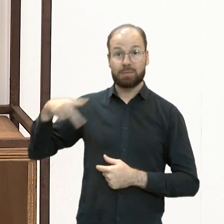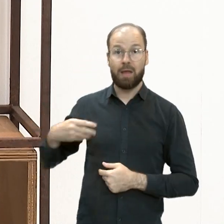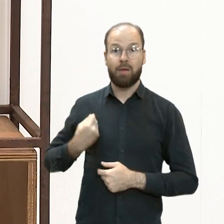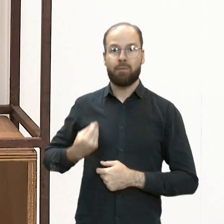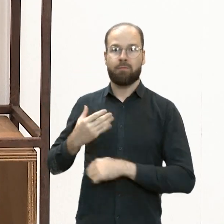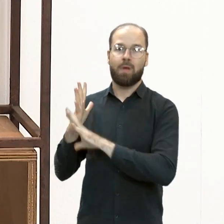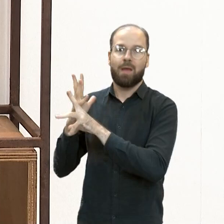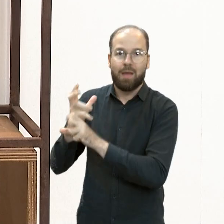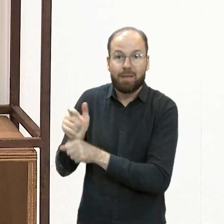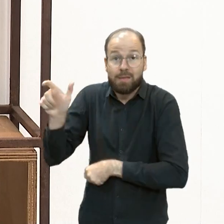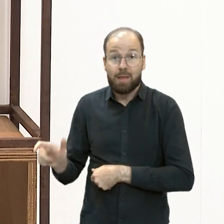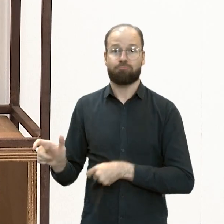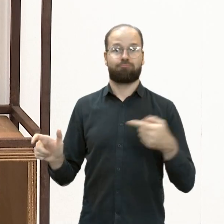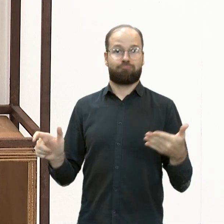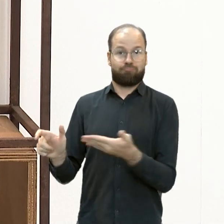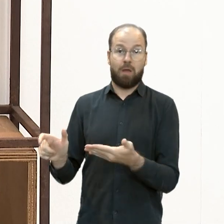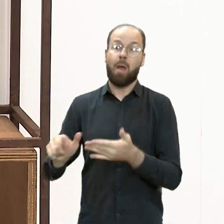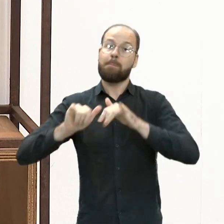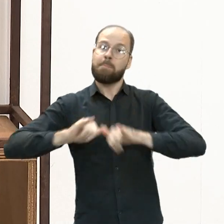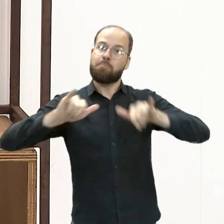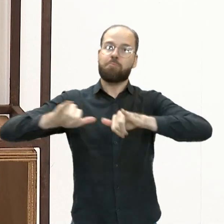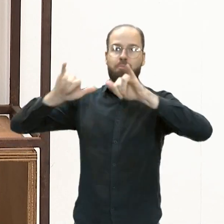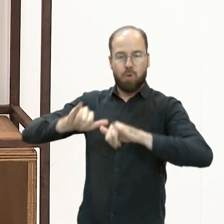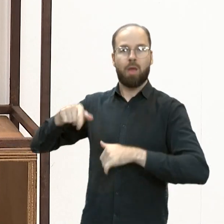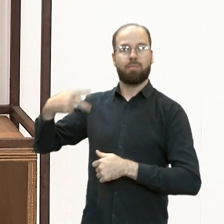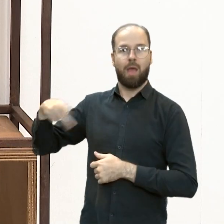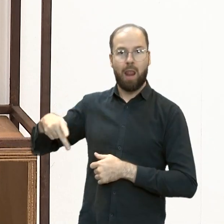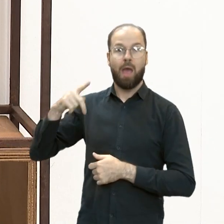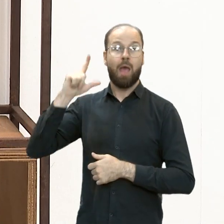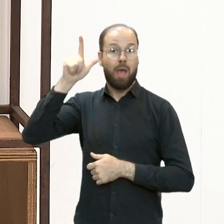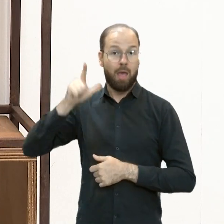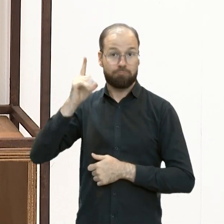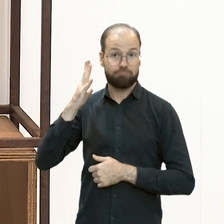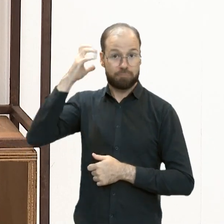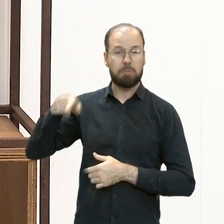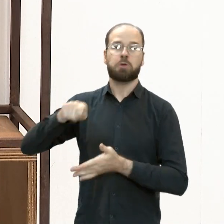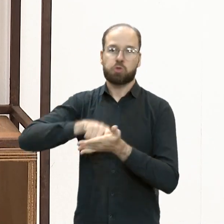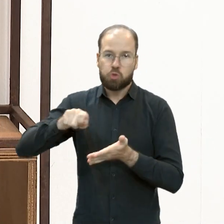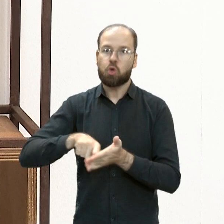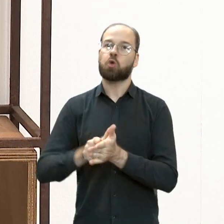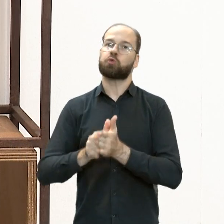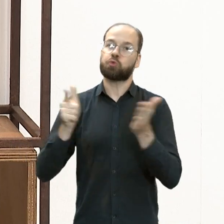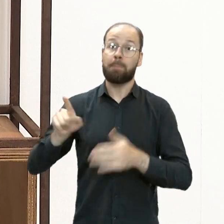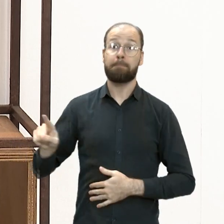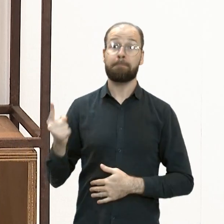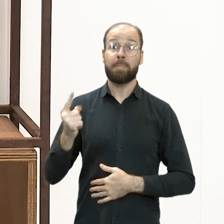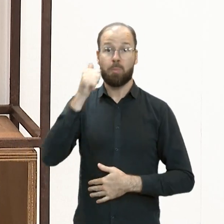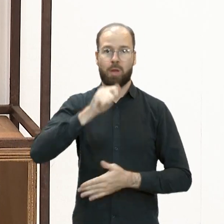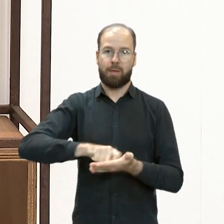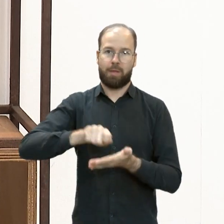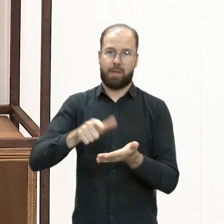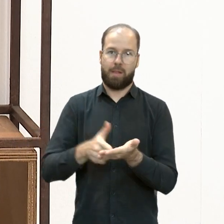também dos feitos da Leodegária de Jesus, escritora, jornalista e primeira mulher a publicar um livro aqui no estado de